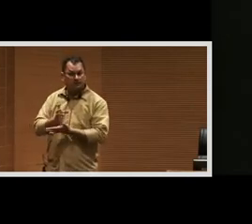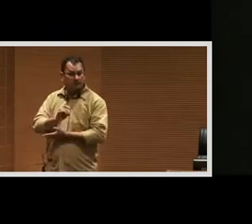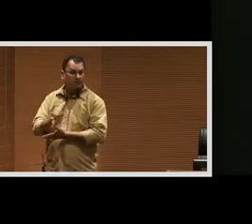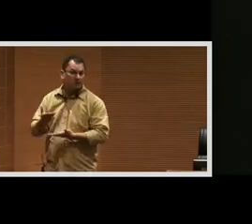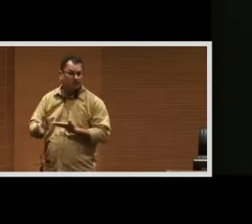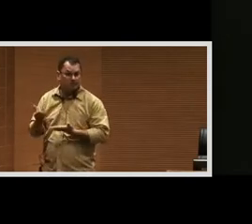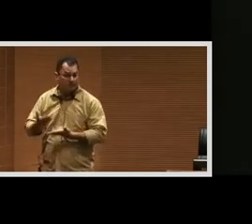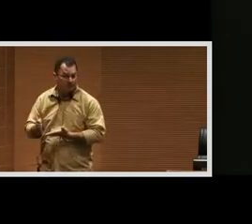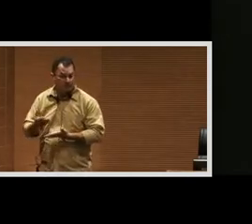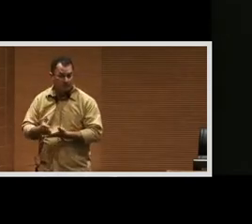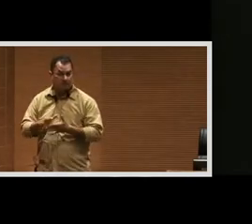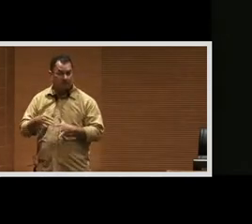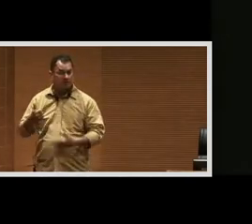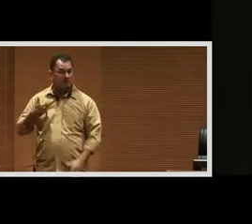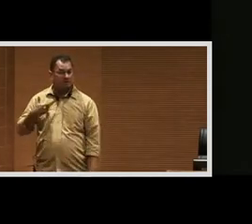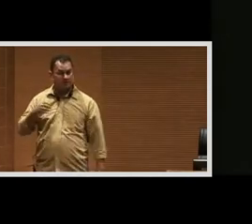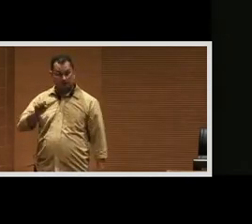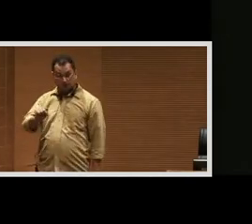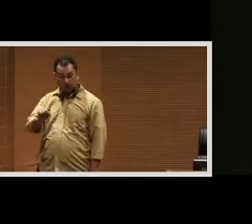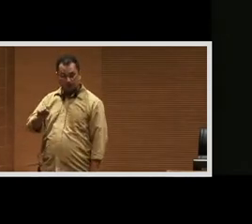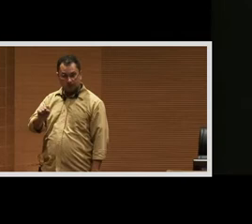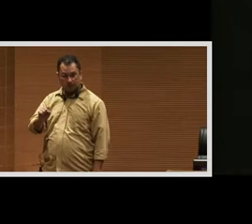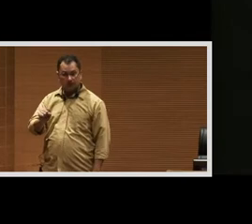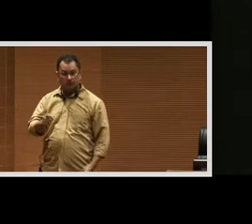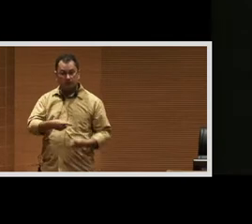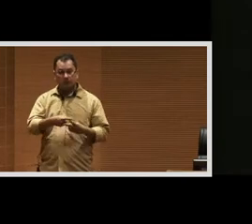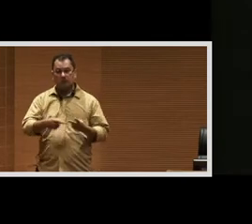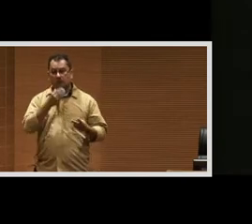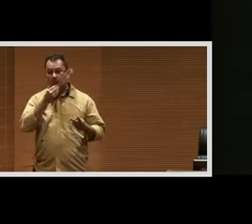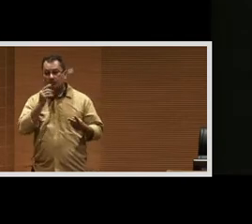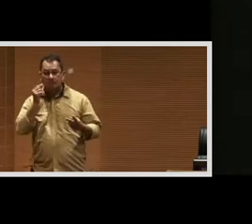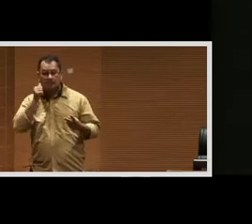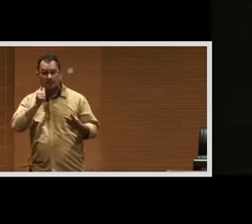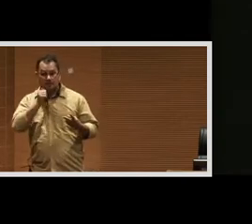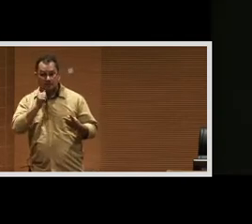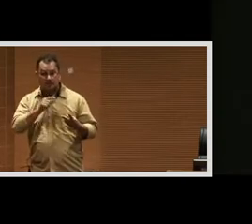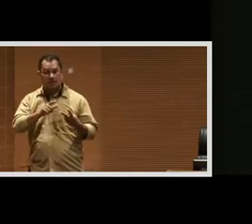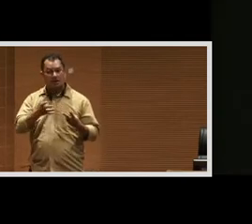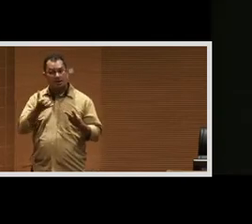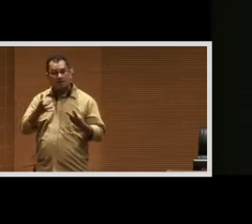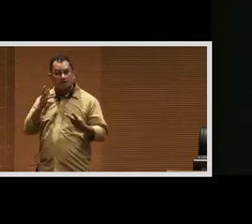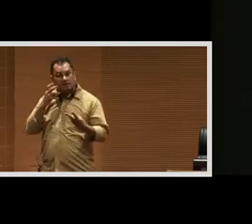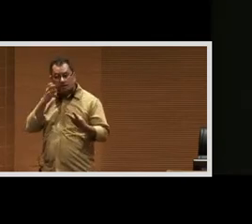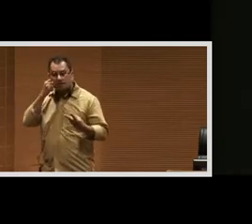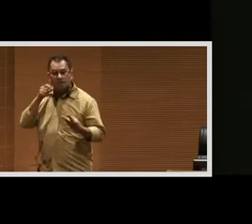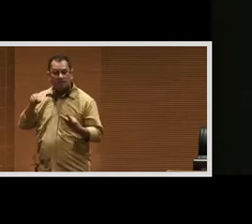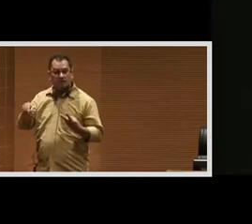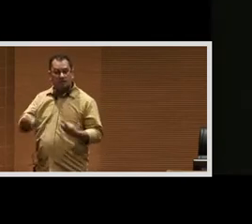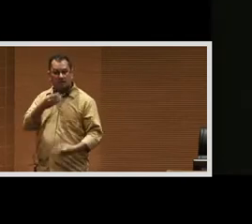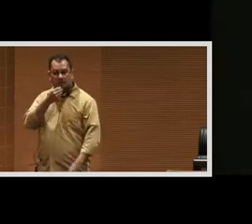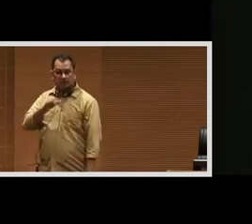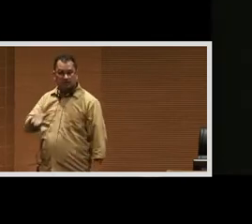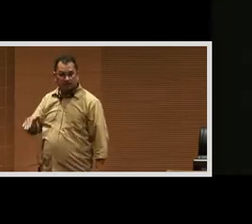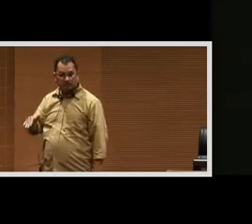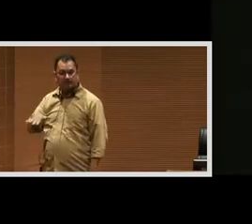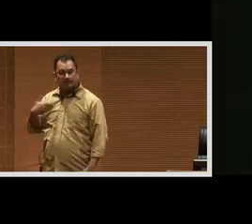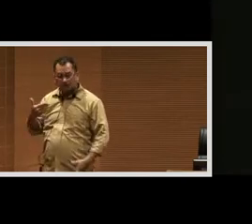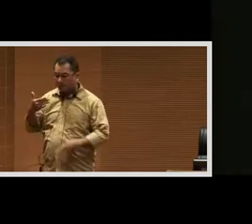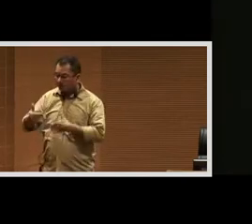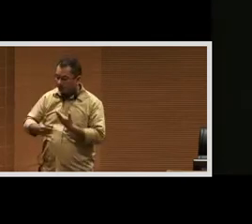tinha 8 anos, um casal se interessou em adotar o Miguel. E aí começou todo aquele processo,